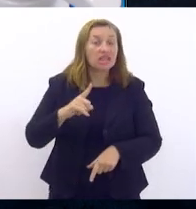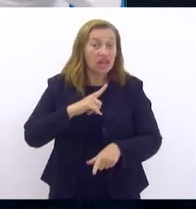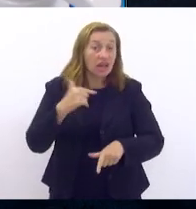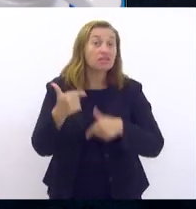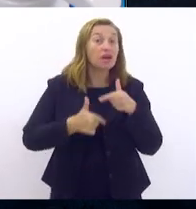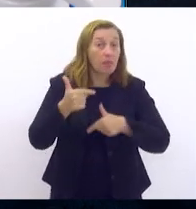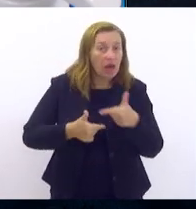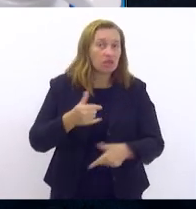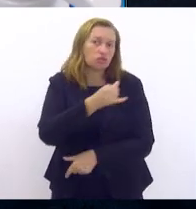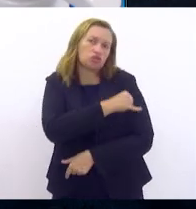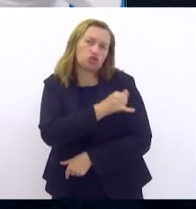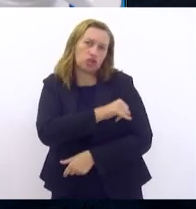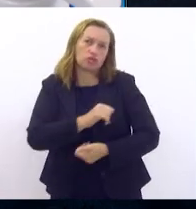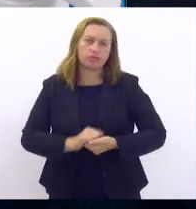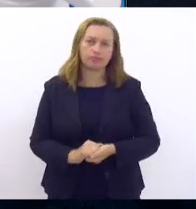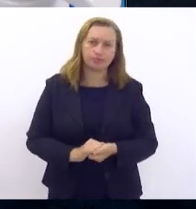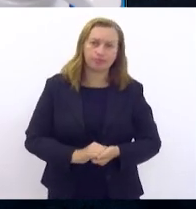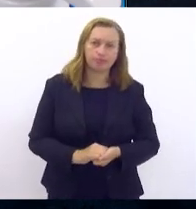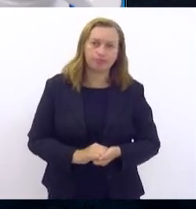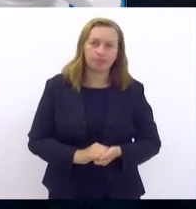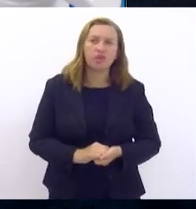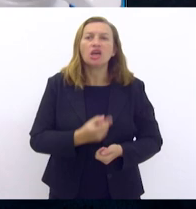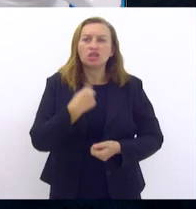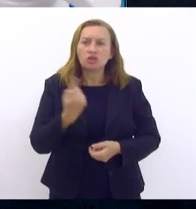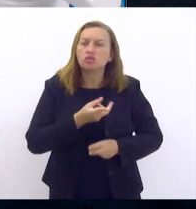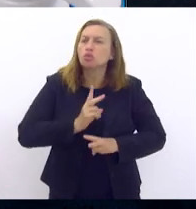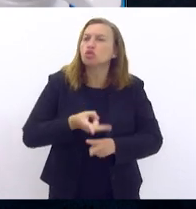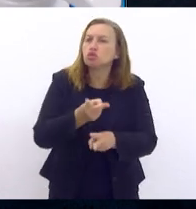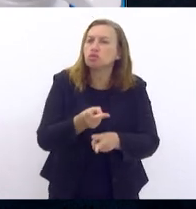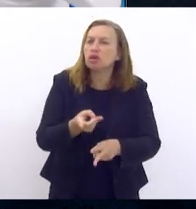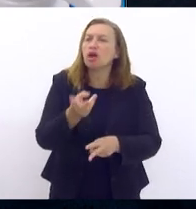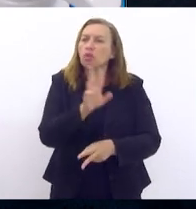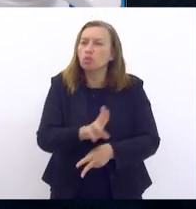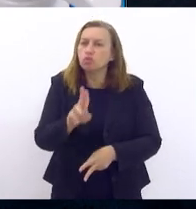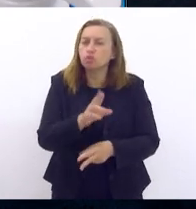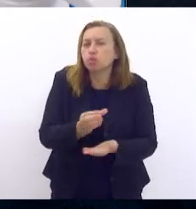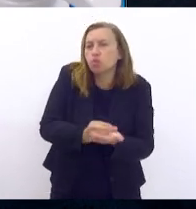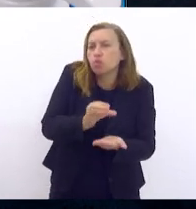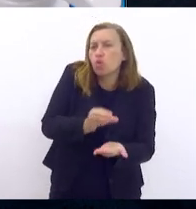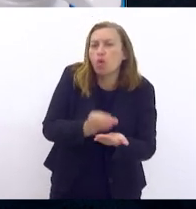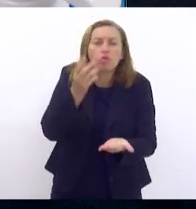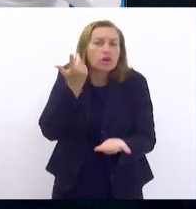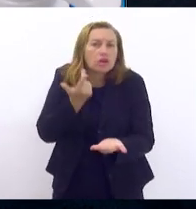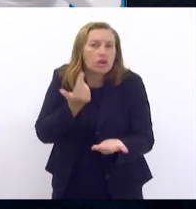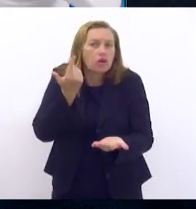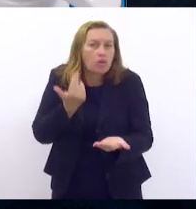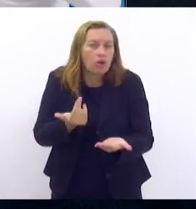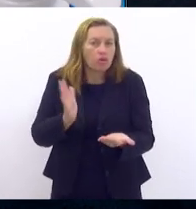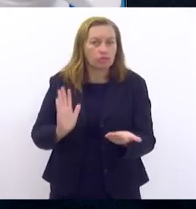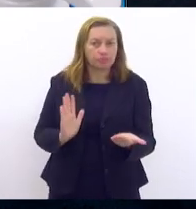Janeiro e nós vamos continuar consumindo o copo que a gente consumia